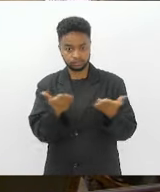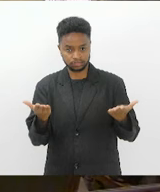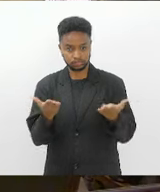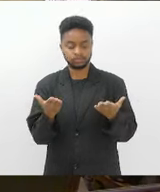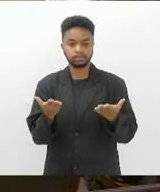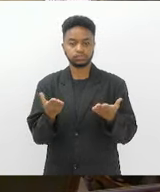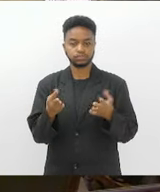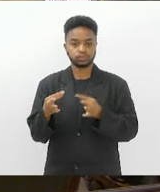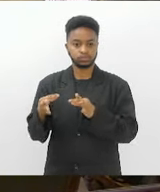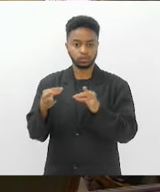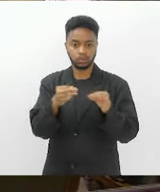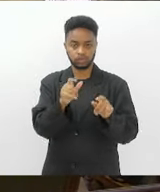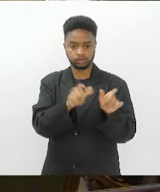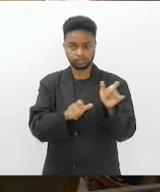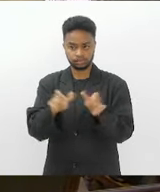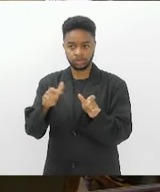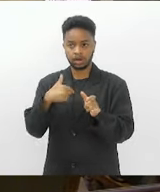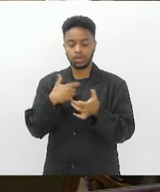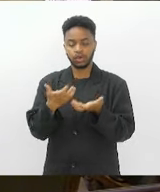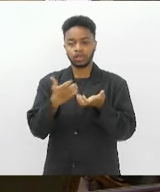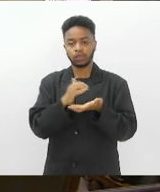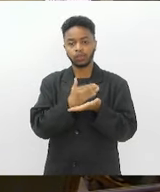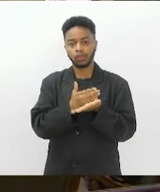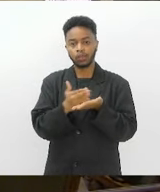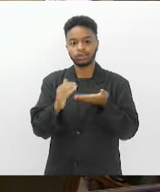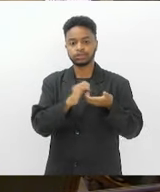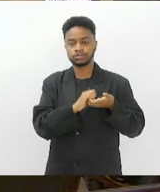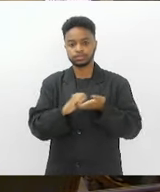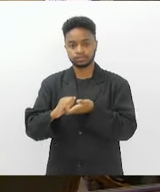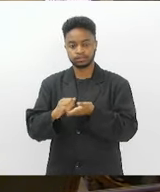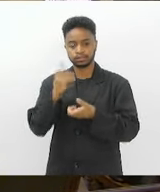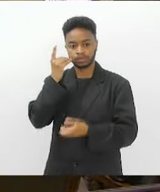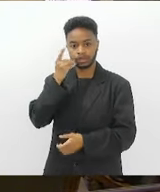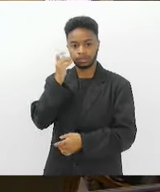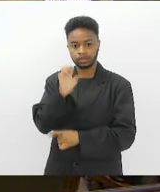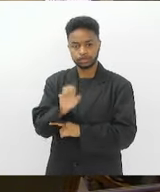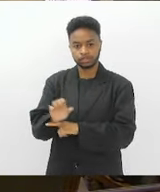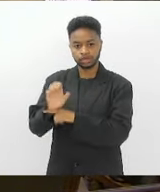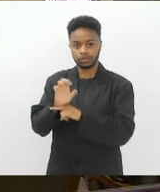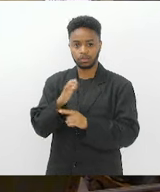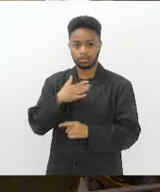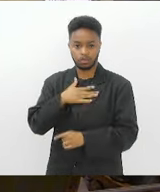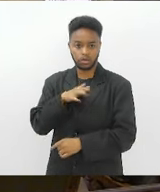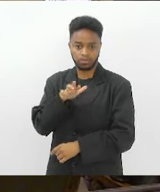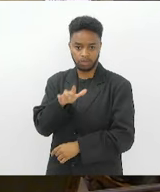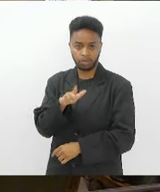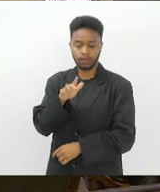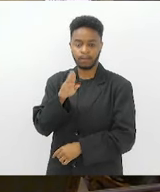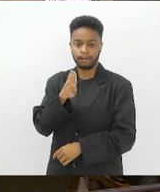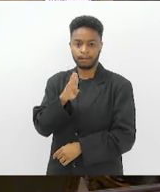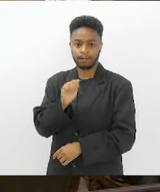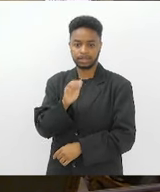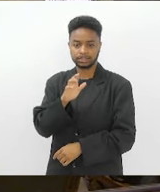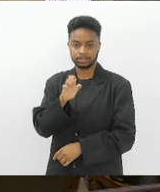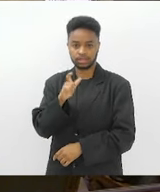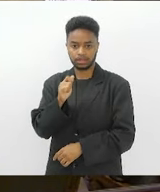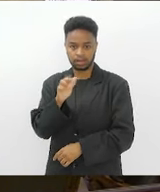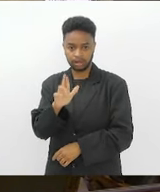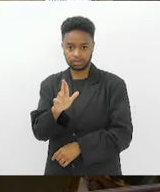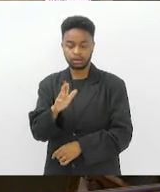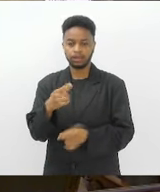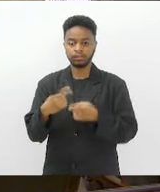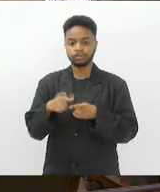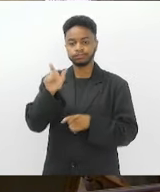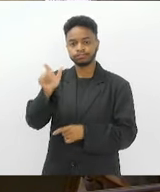todos. Queria começar cumprimentando o deputado estadual, meu irmão Rodrigo Bacelar, a quem, presidente